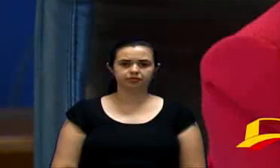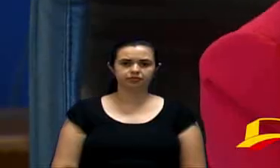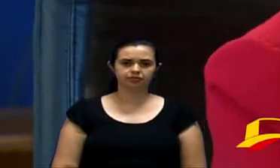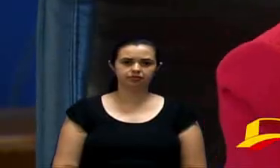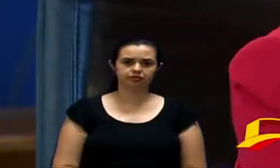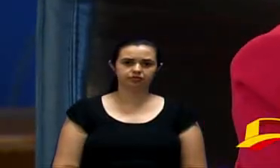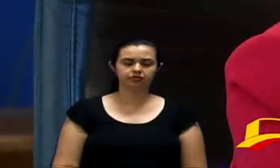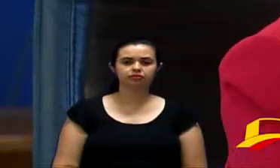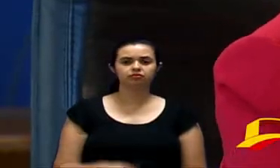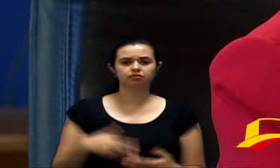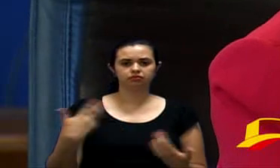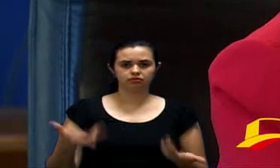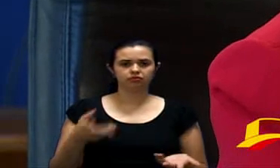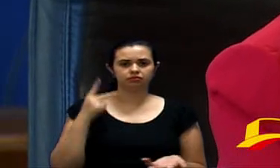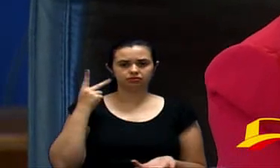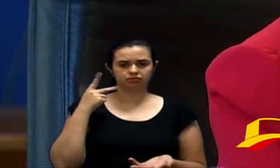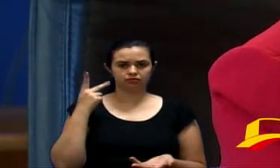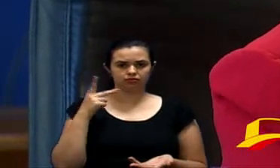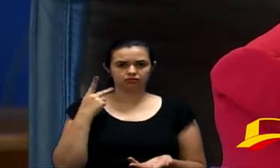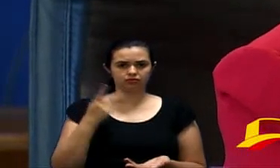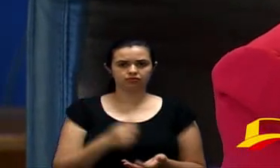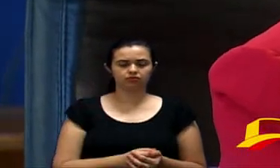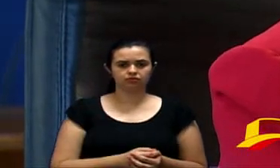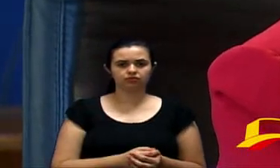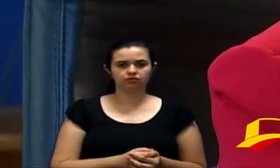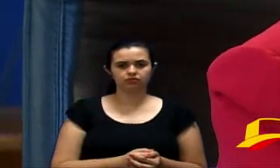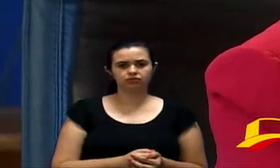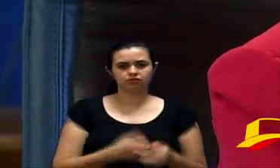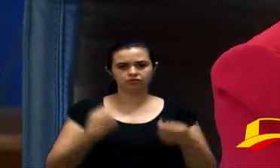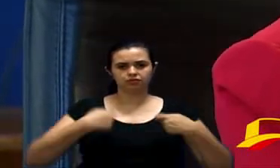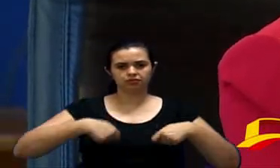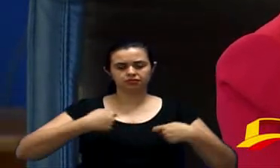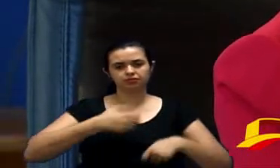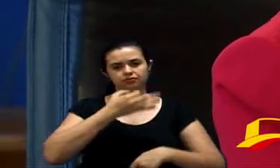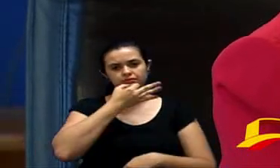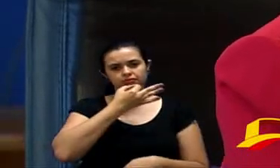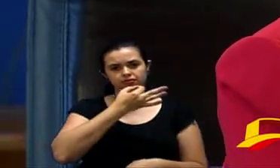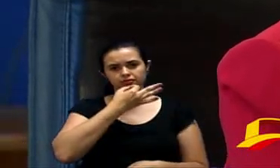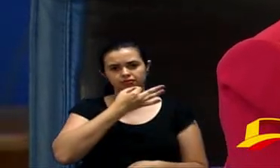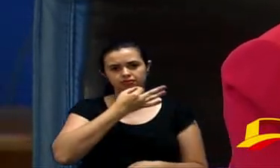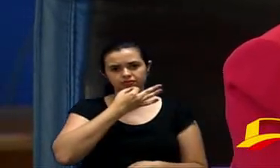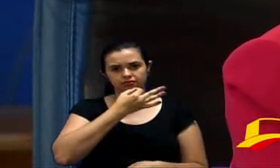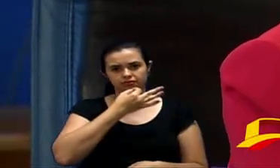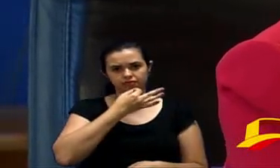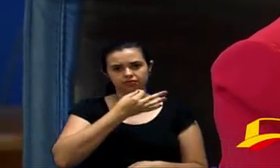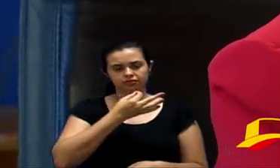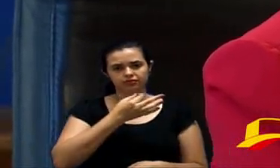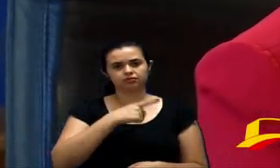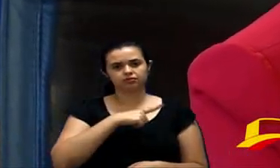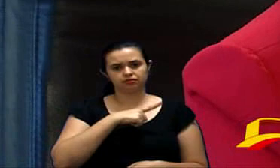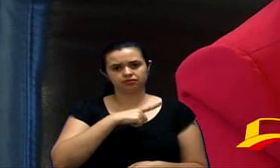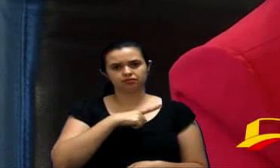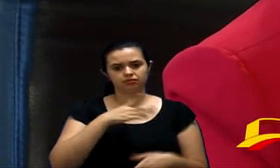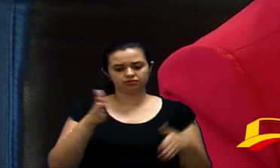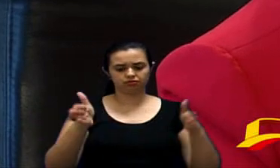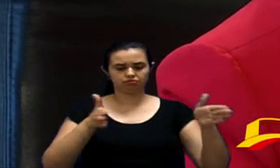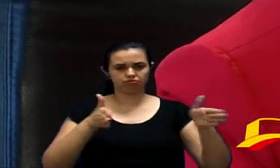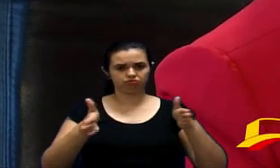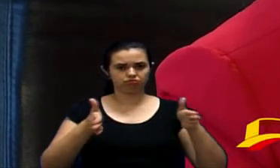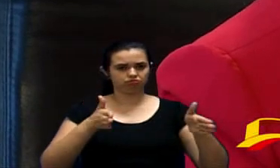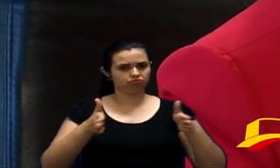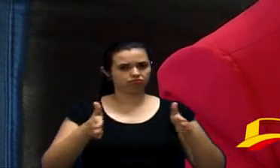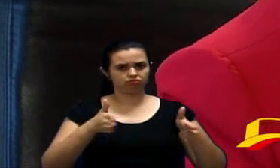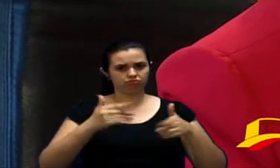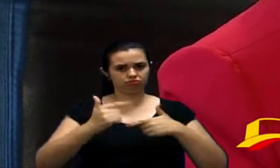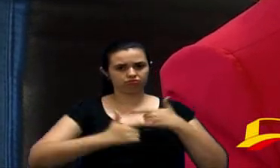Vereador, é uma situação que a gente tem que opinar aqui, que tem uma jornada de trabalho do policial militar. Aí